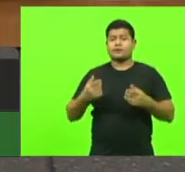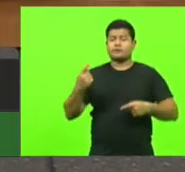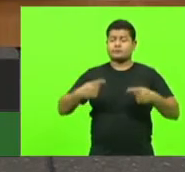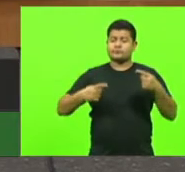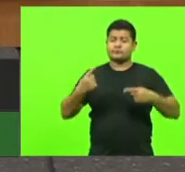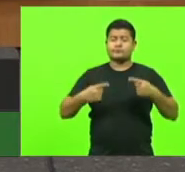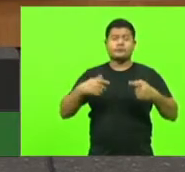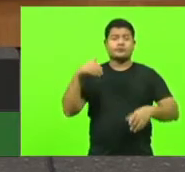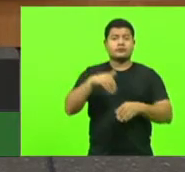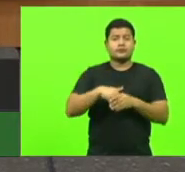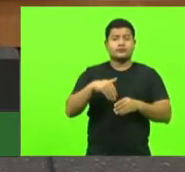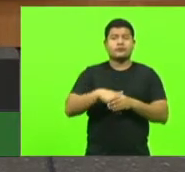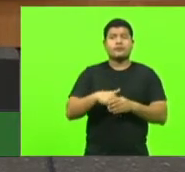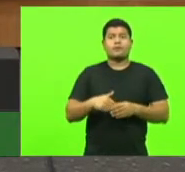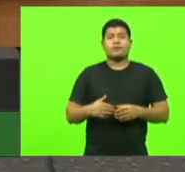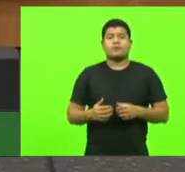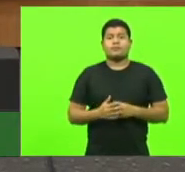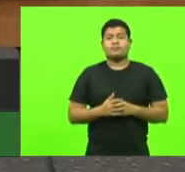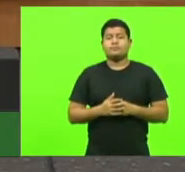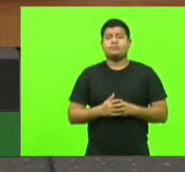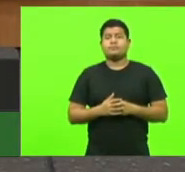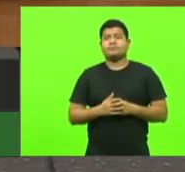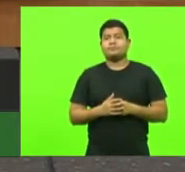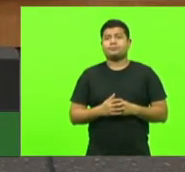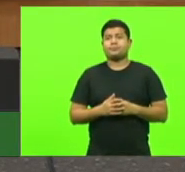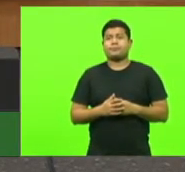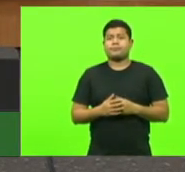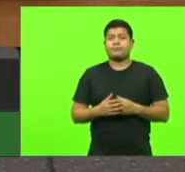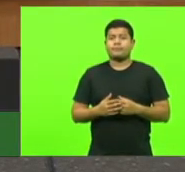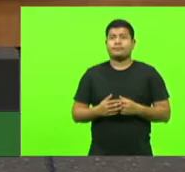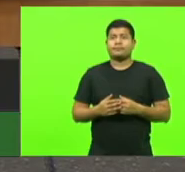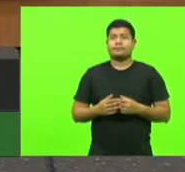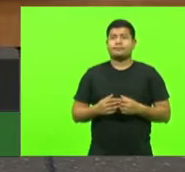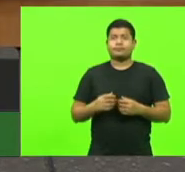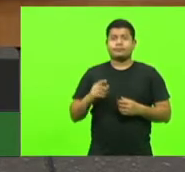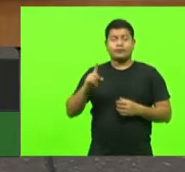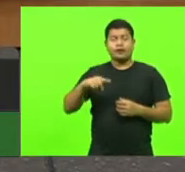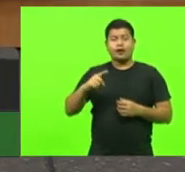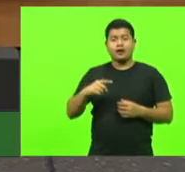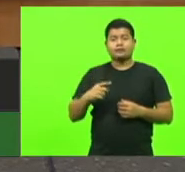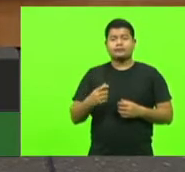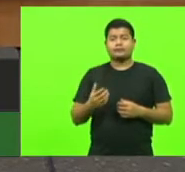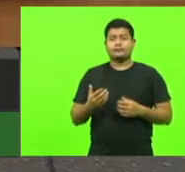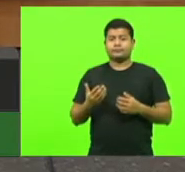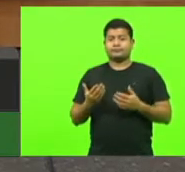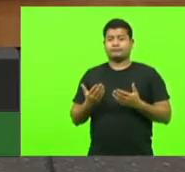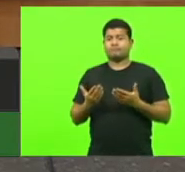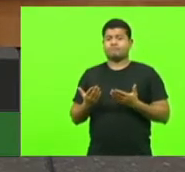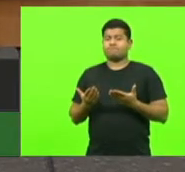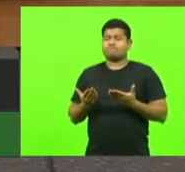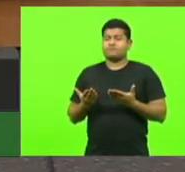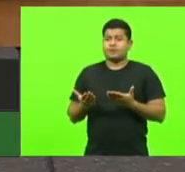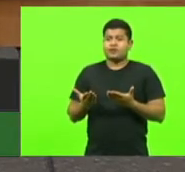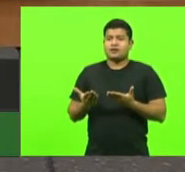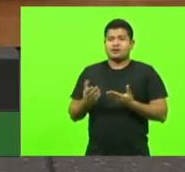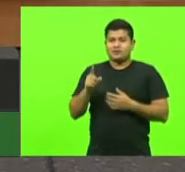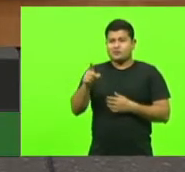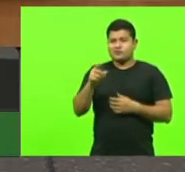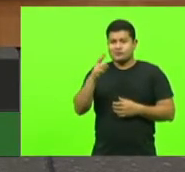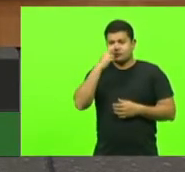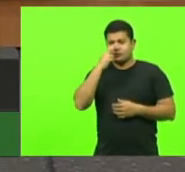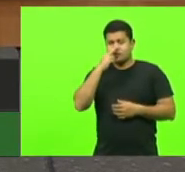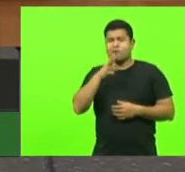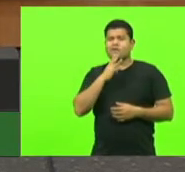deliberando, e vai deliberar, com certeza, é alguma coisa que vai fazer, deputado Nazareno, que conhece muito bem